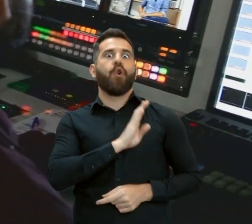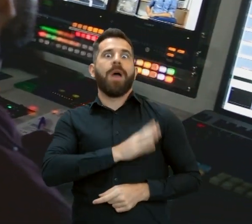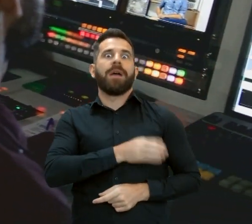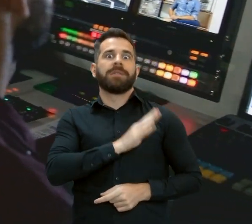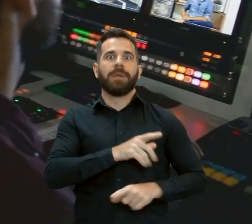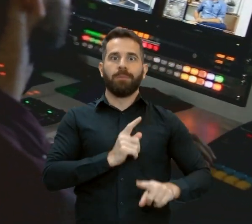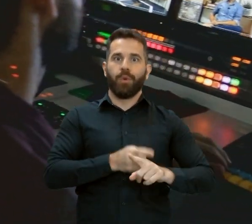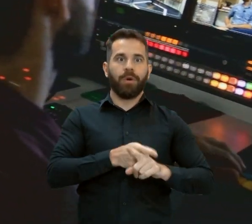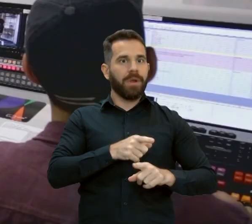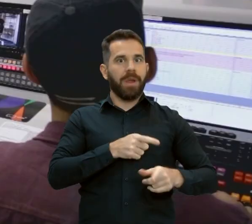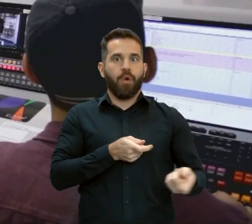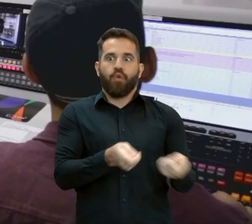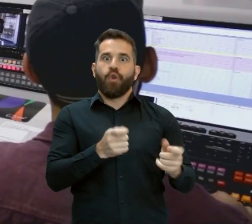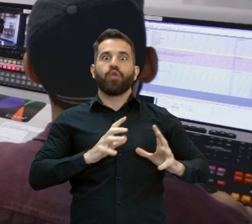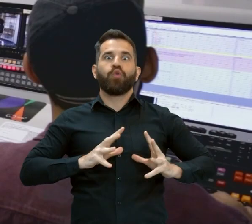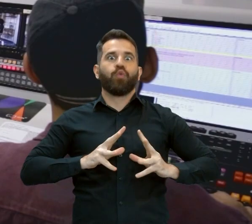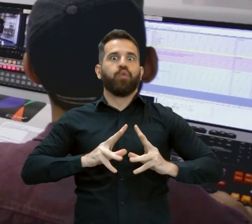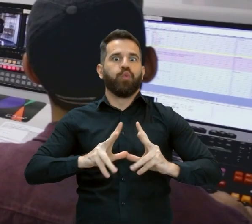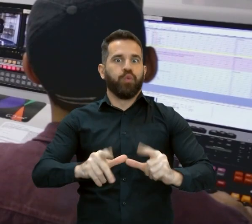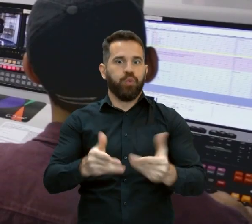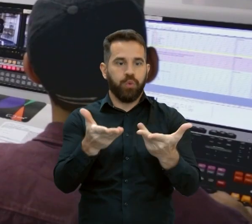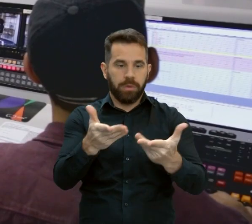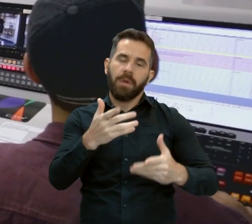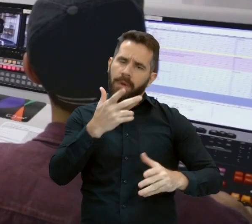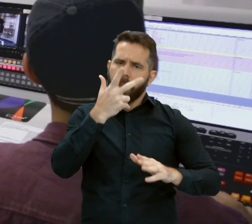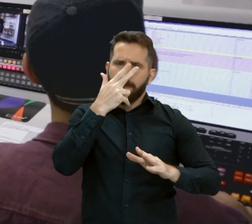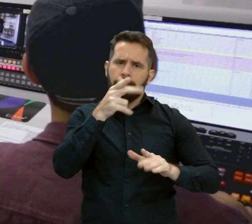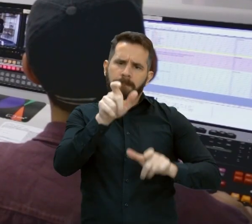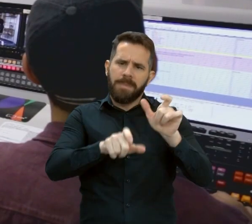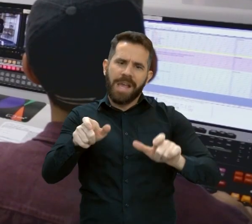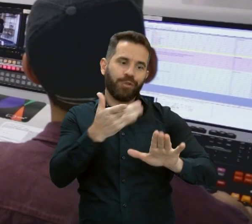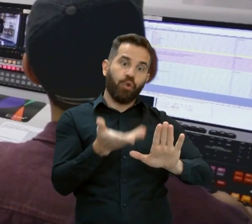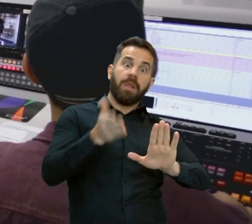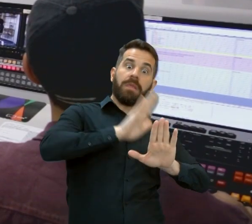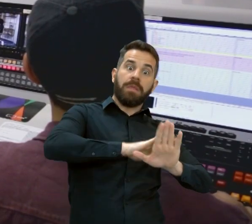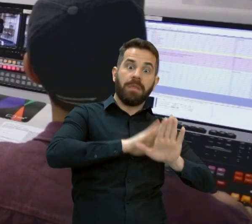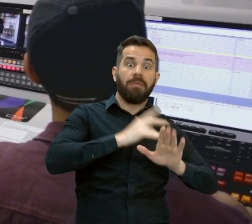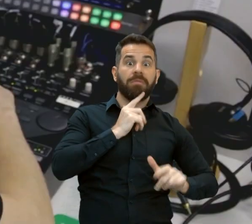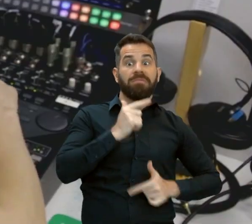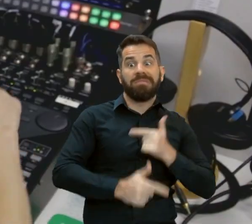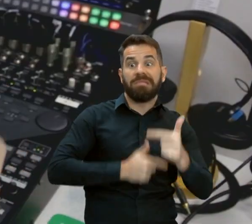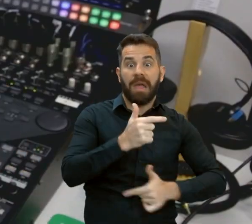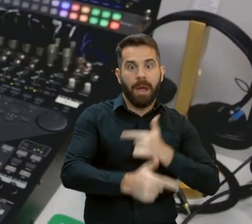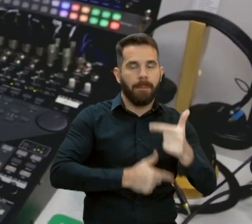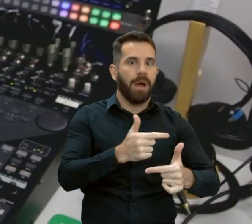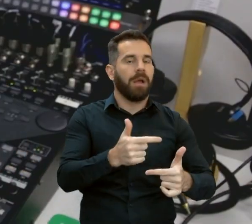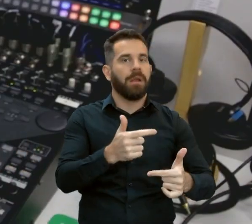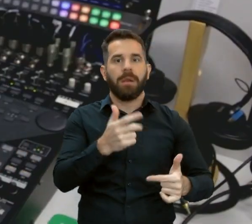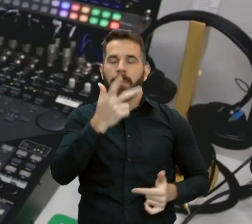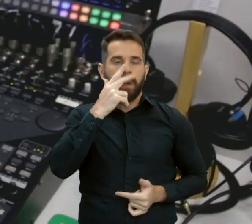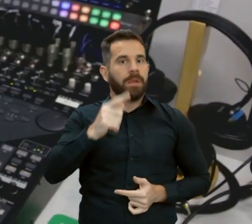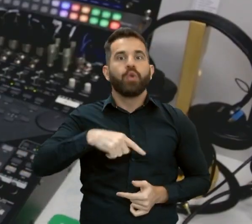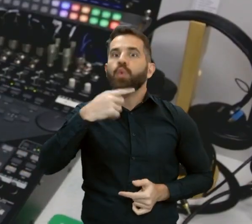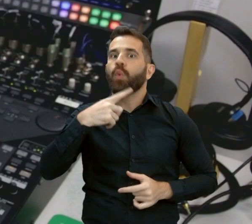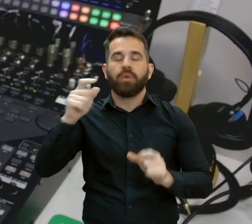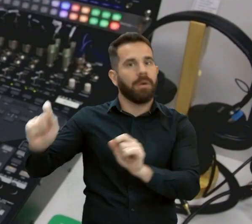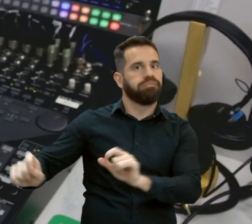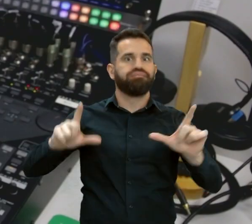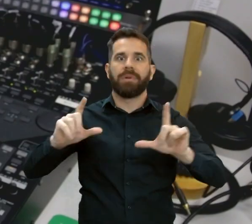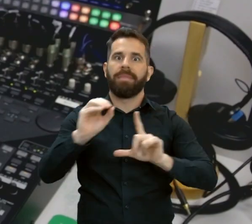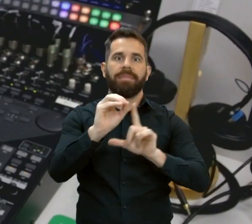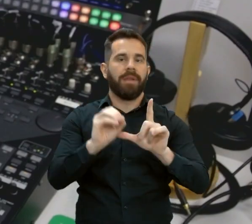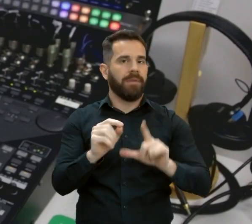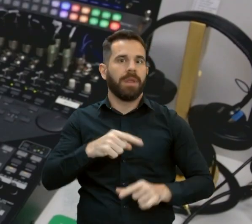programação. Sem esse pessoal que está aí trabalhando por trás das câmeras, realmente não tem como colocar essa programação no ar. Agora eu